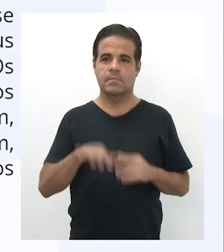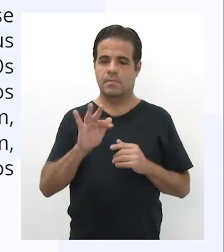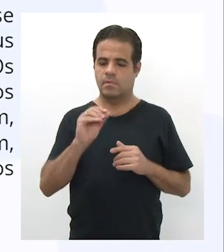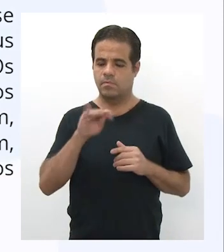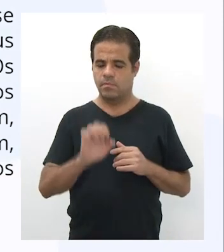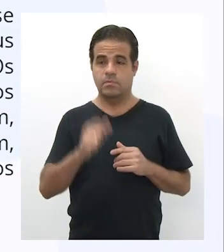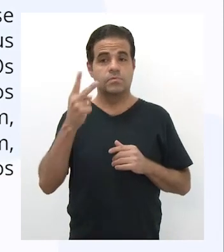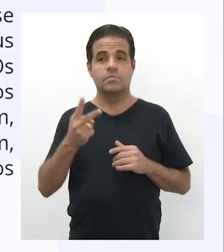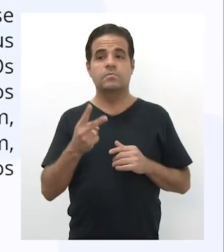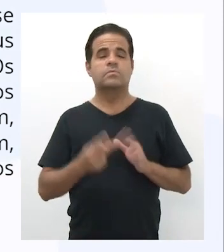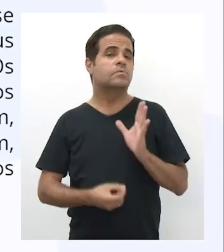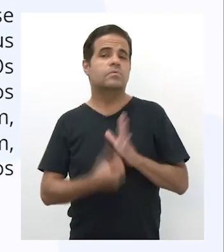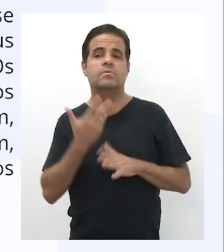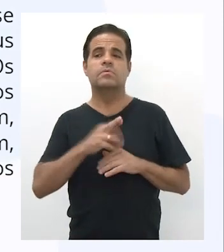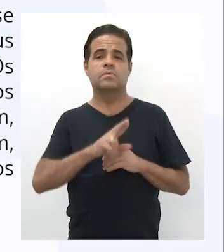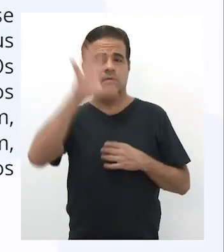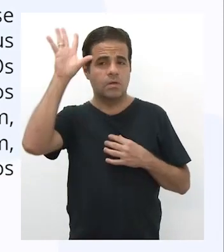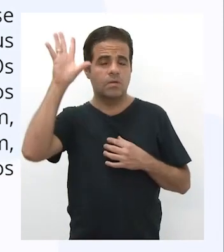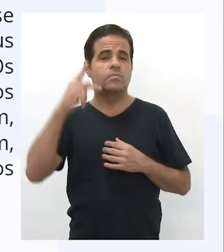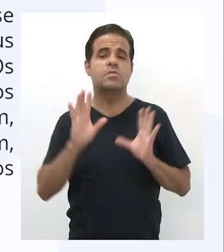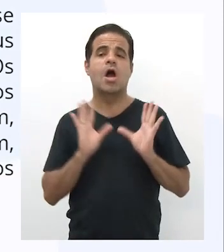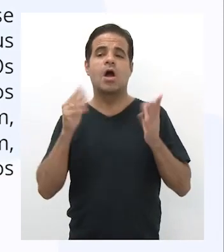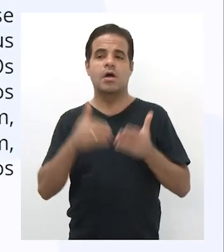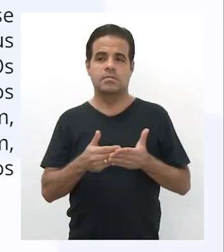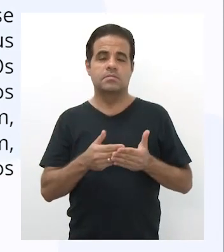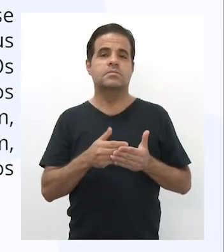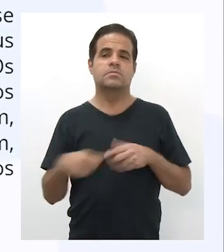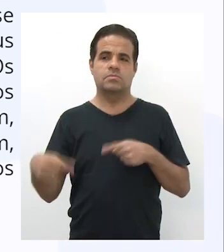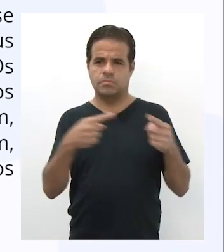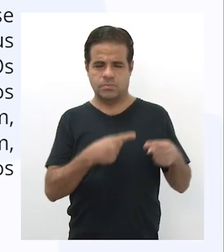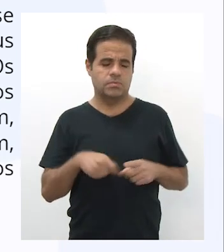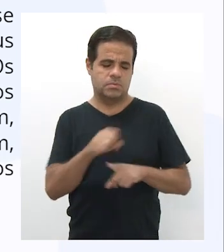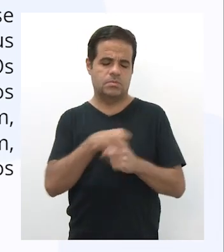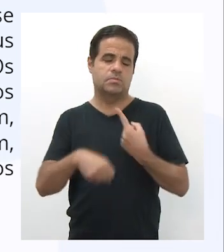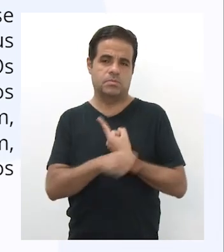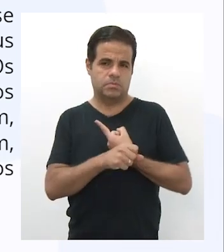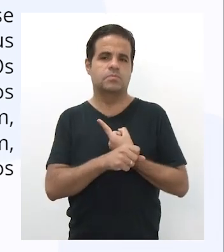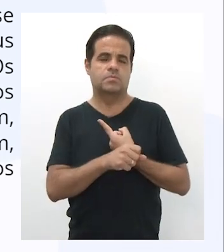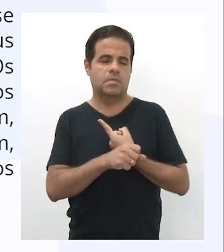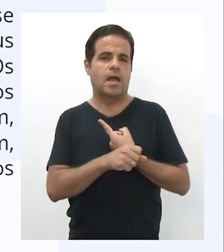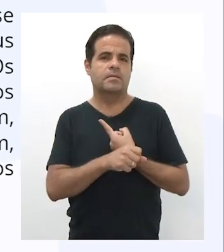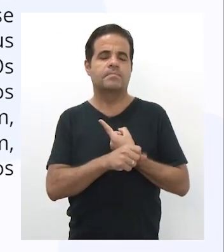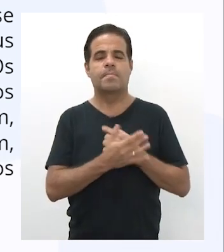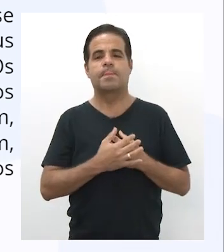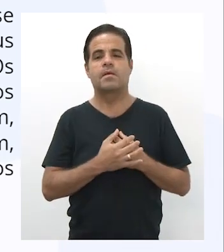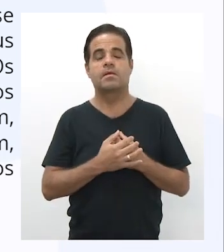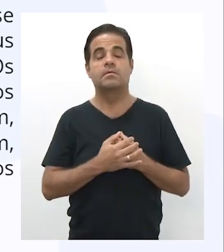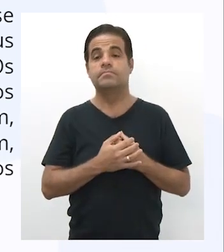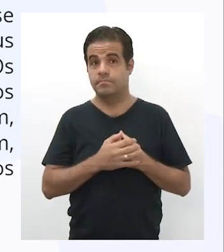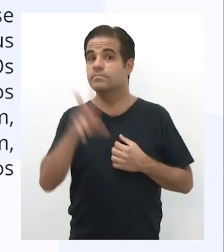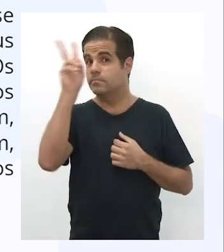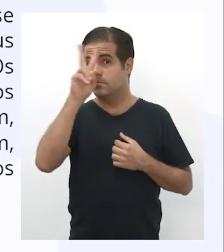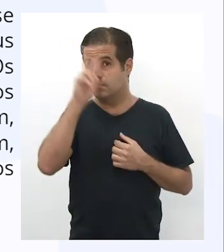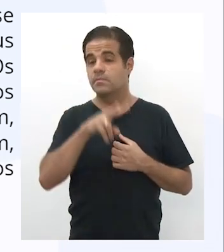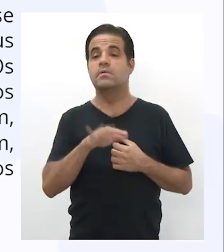2, a fundação de Roma e suas organizações políticas e sociais. Lembrando